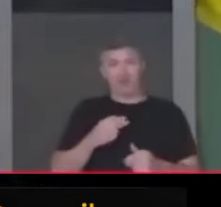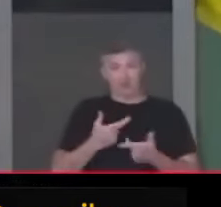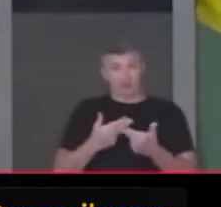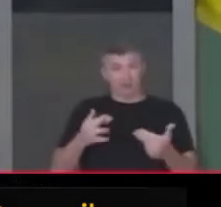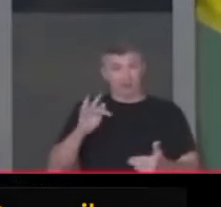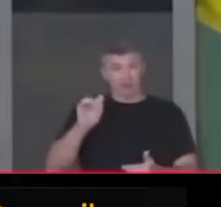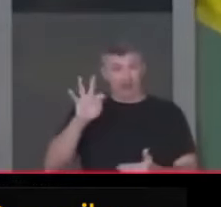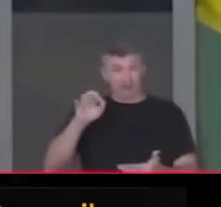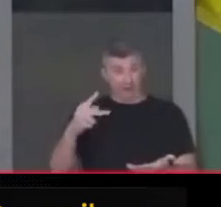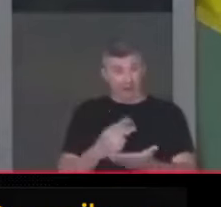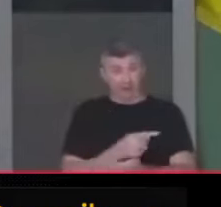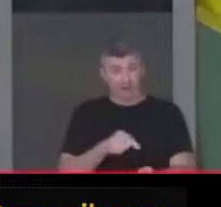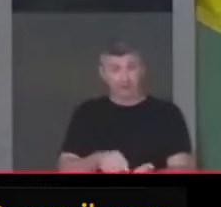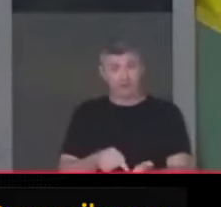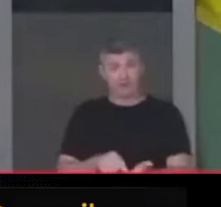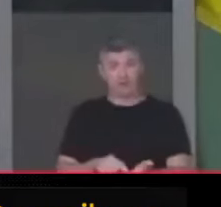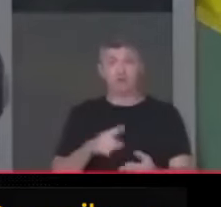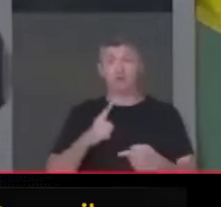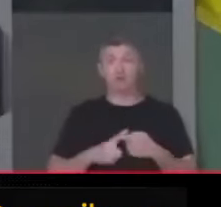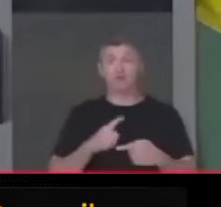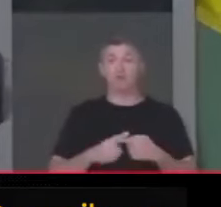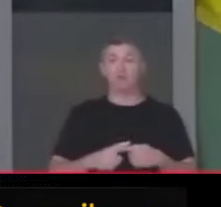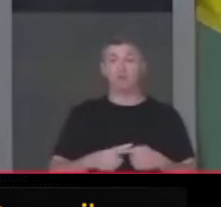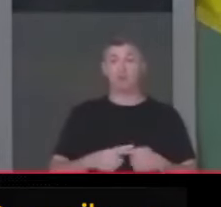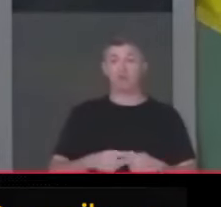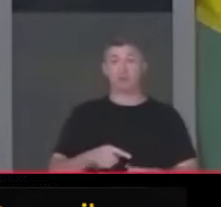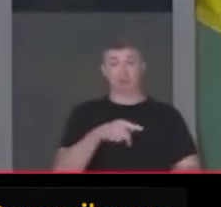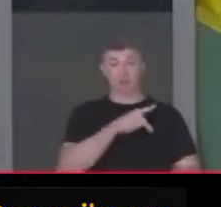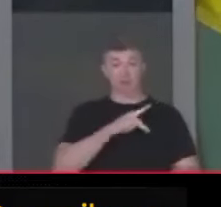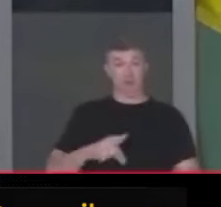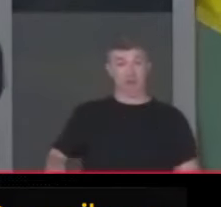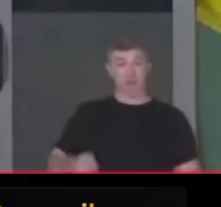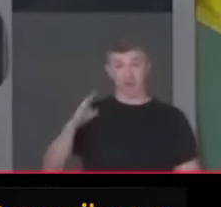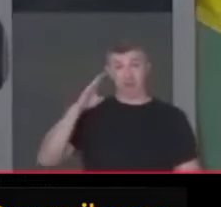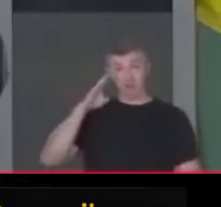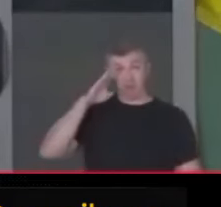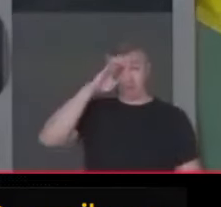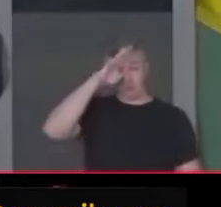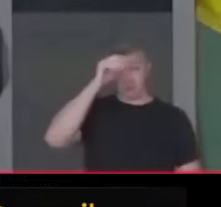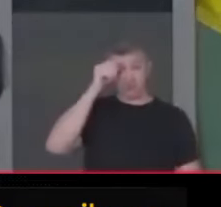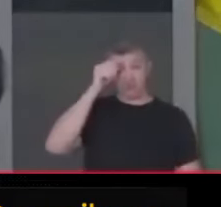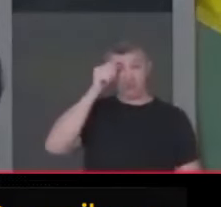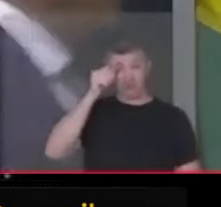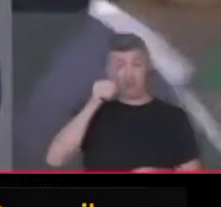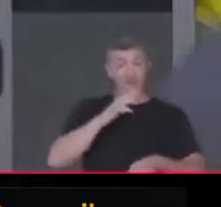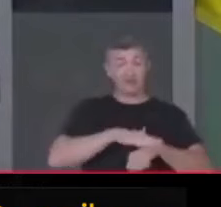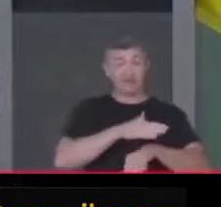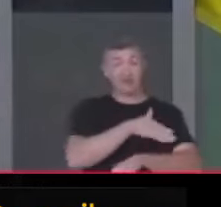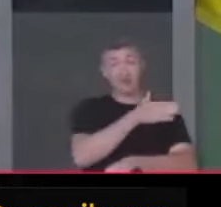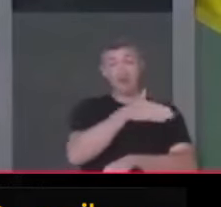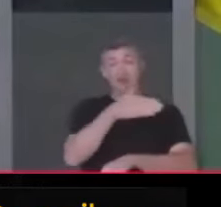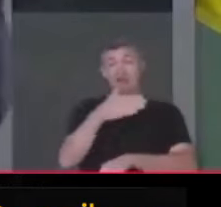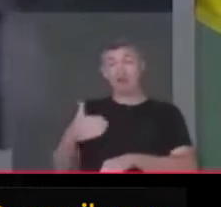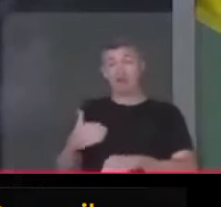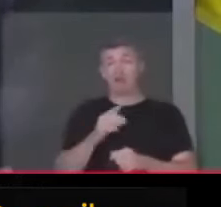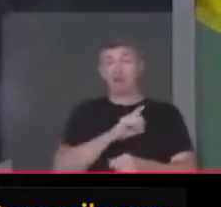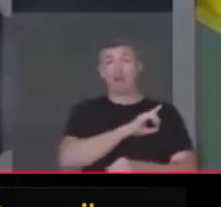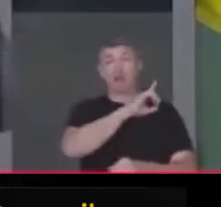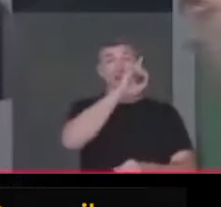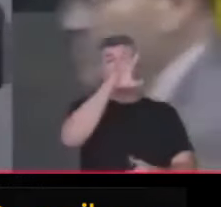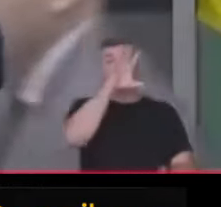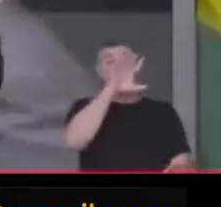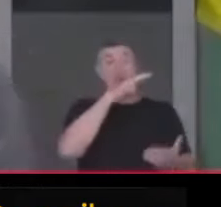fatos. Até porque o presidente Bolsonaro, durante todo esse tempo, desde a sua